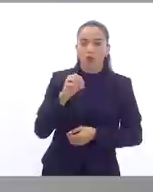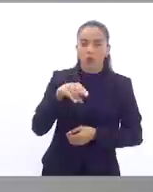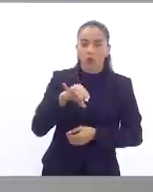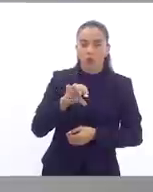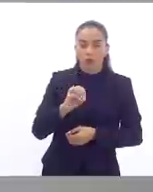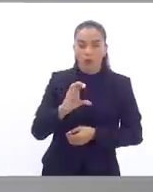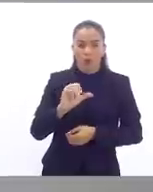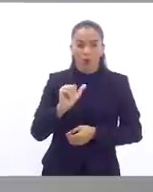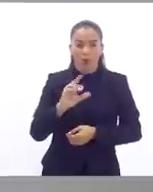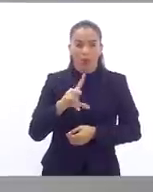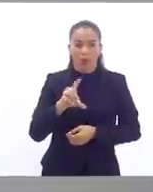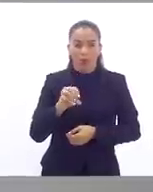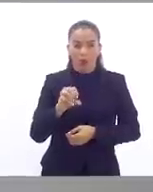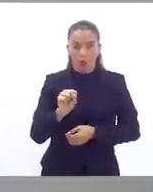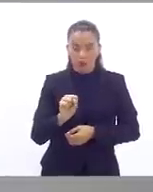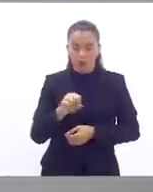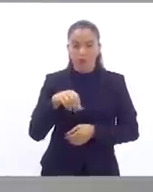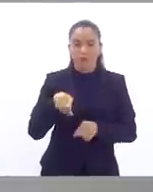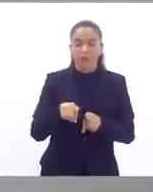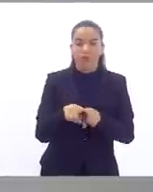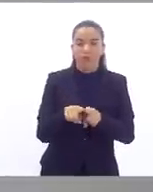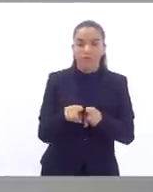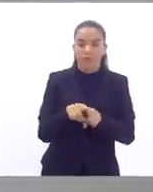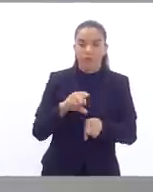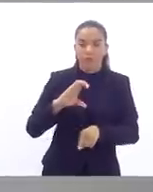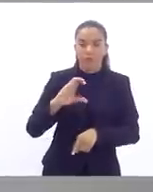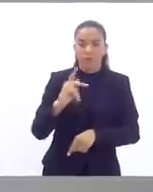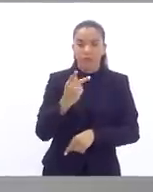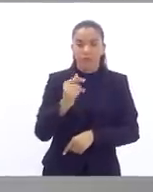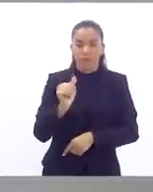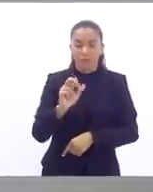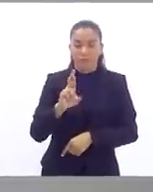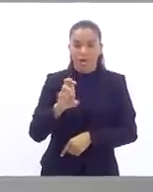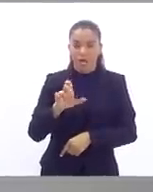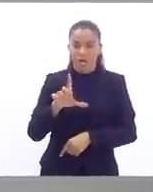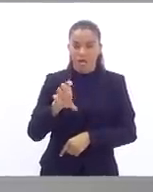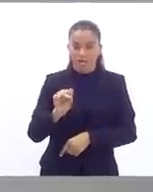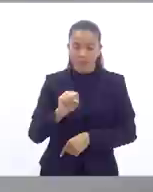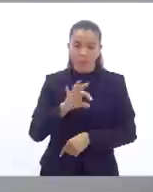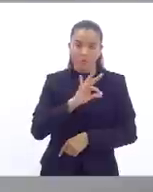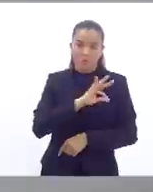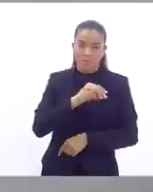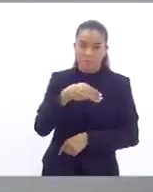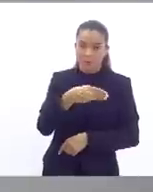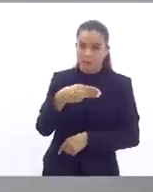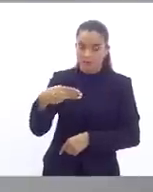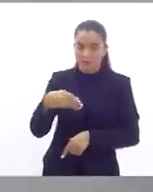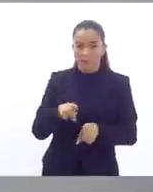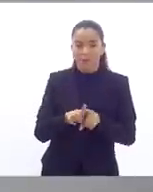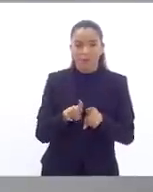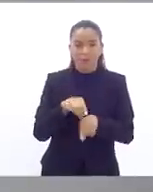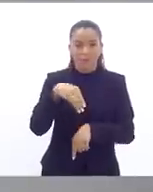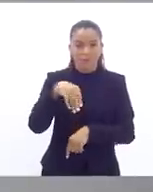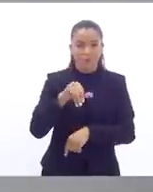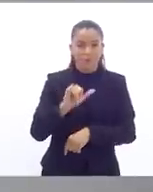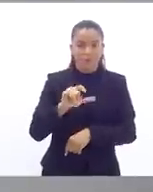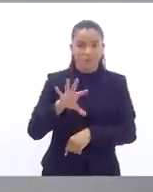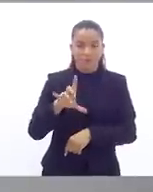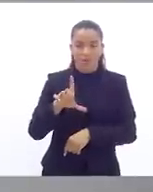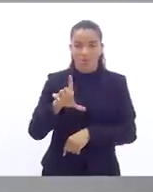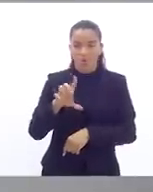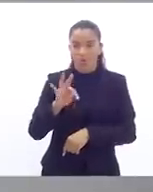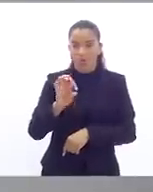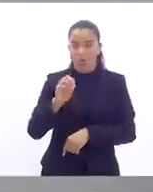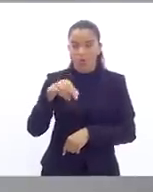Antônio Manoel da cerveja Charles Felipe PM Newton da Silva SOS